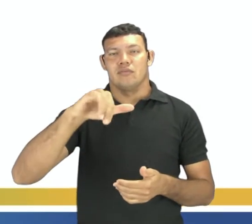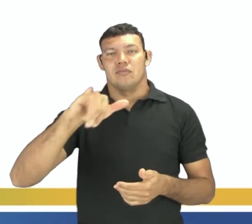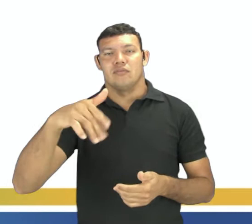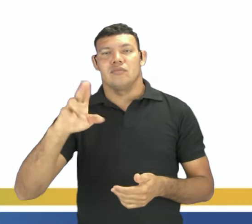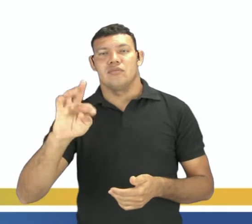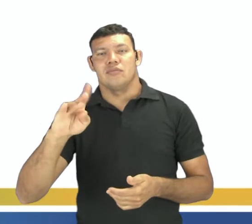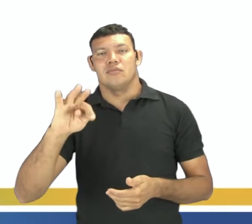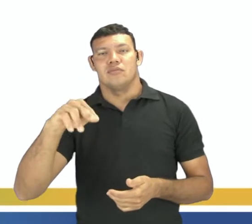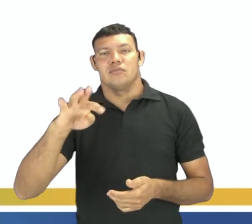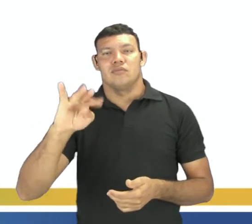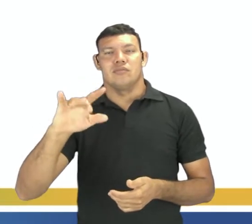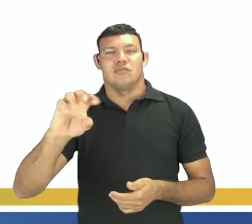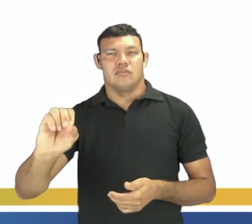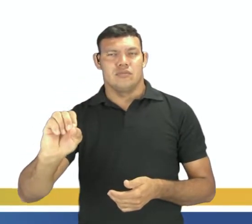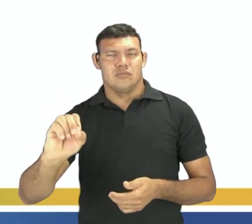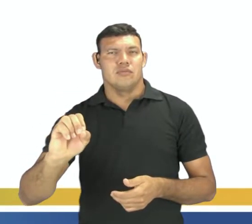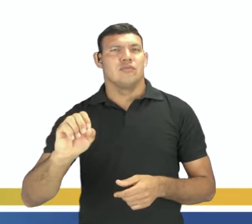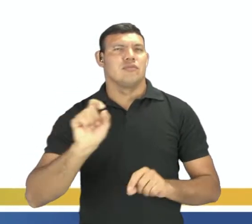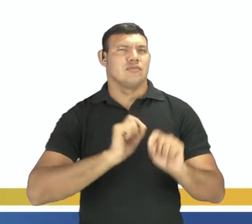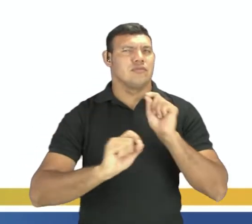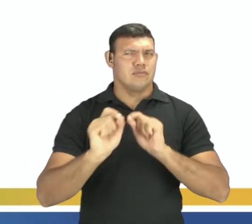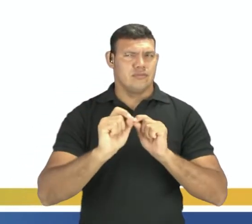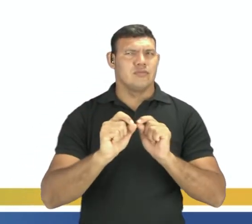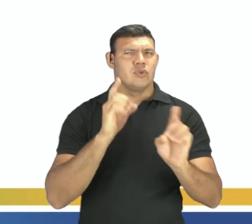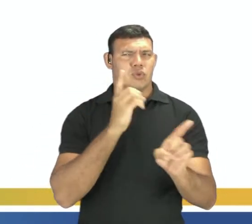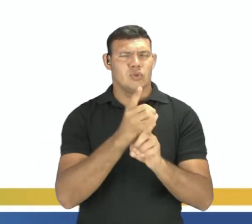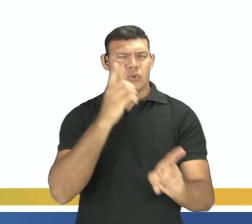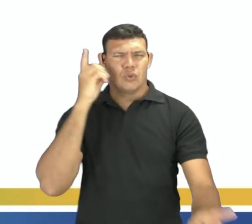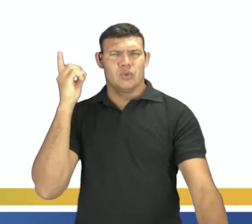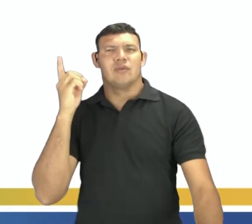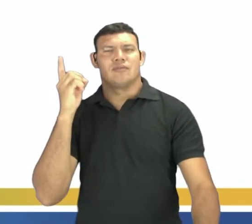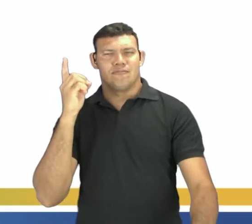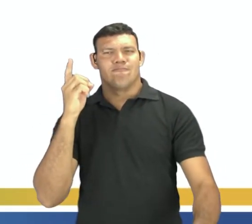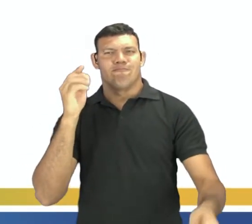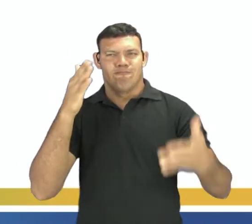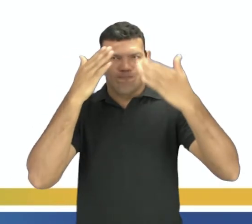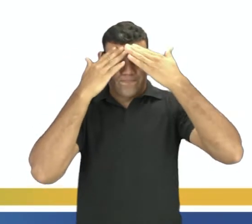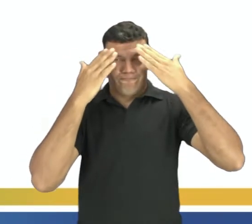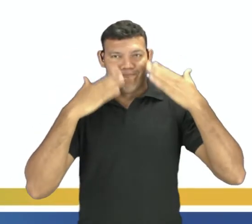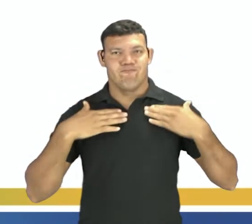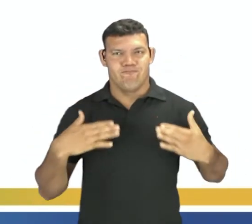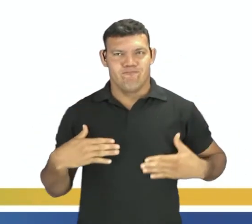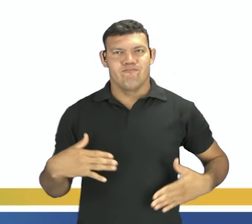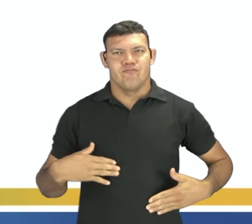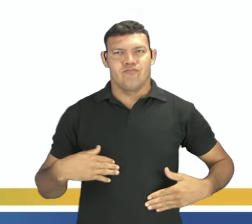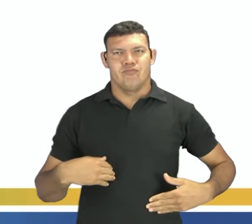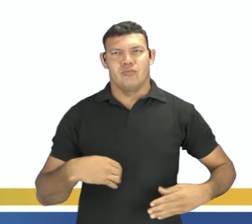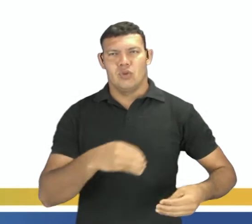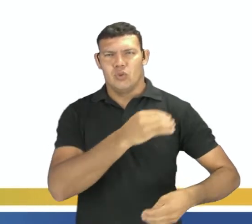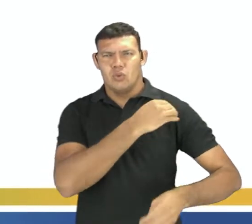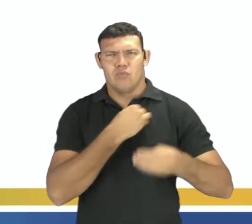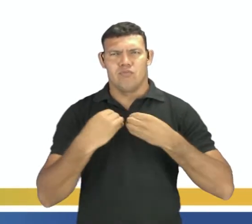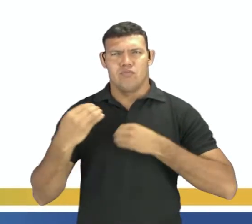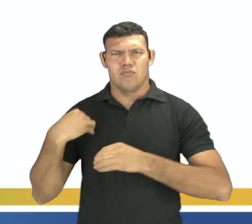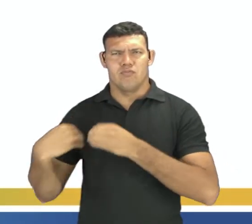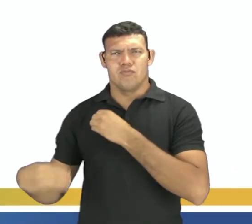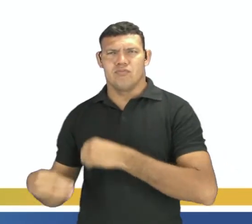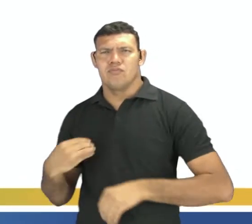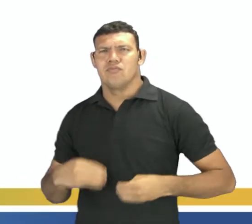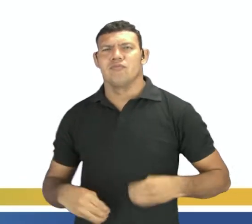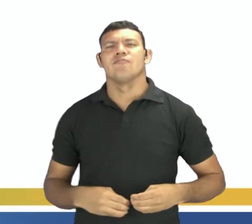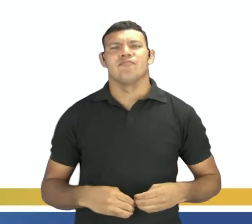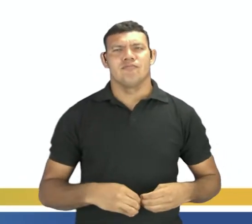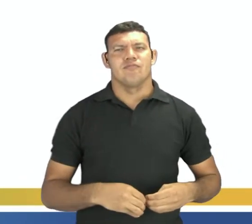O tecido conjuntivo, ele encontra-se amplamente distribuído pelo corpo, estando envolvido